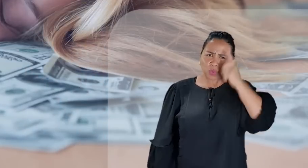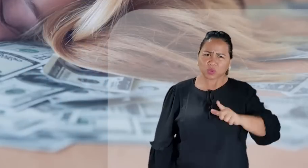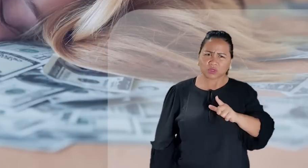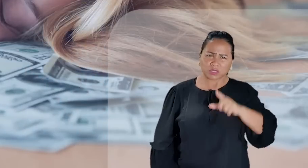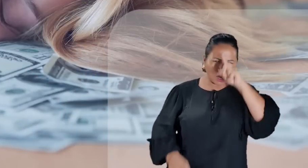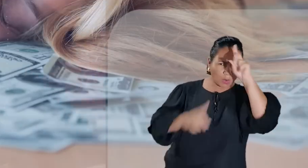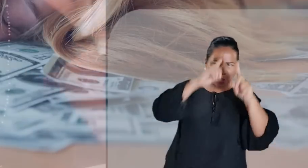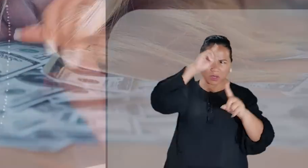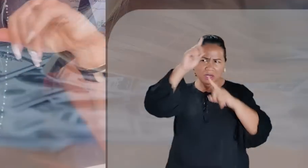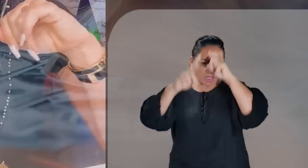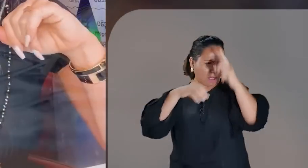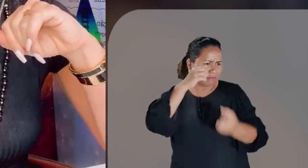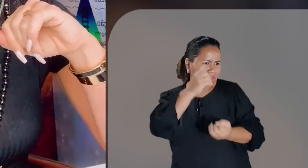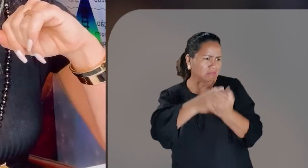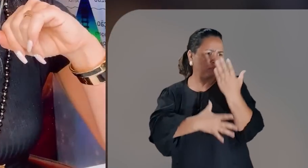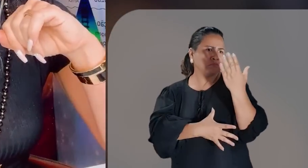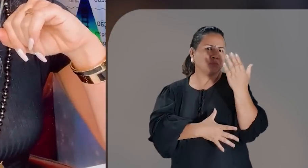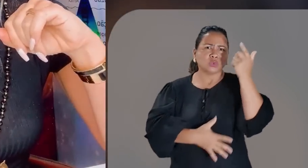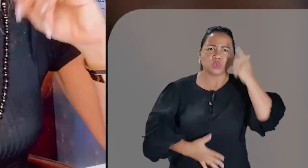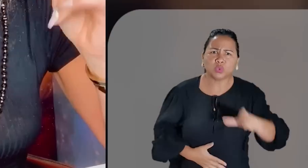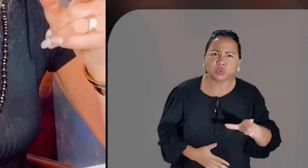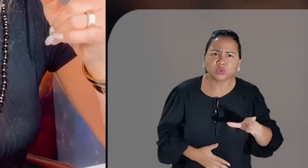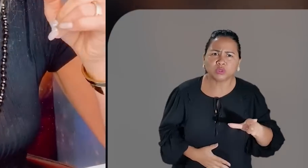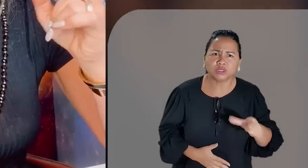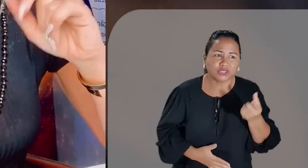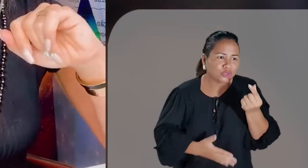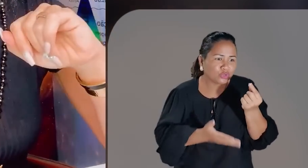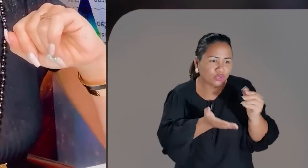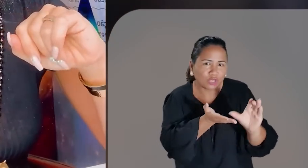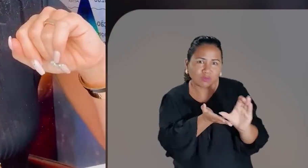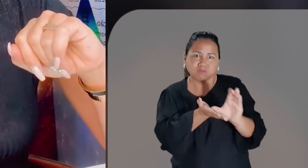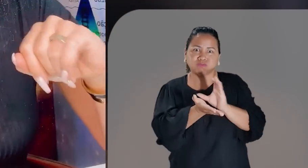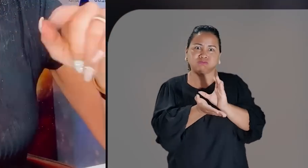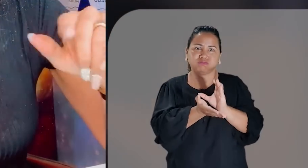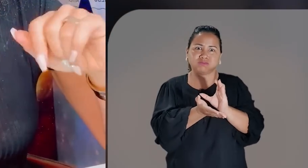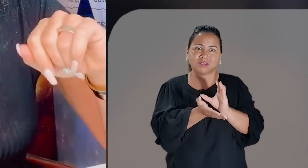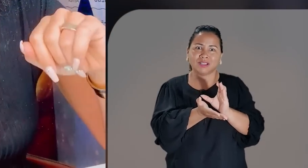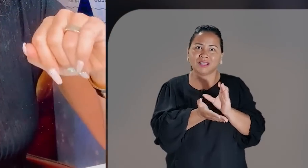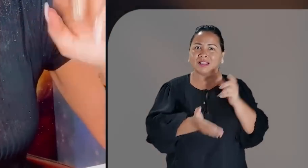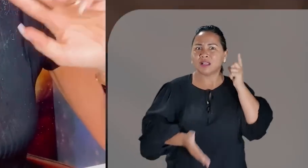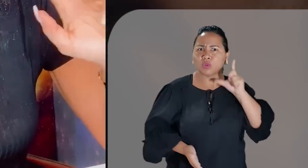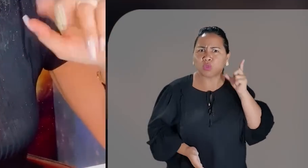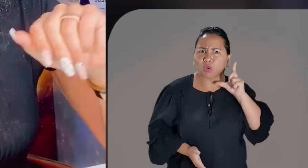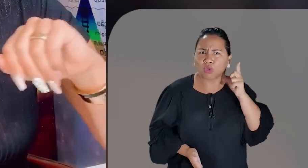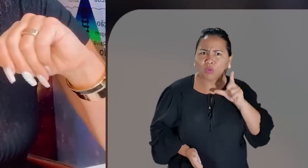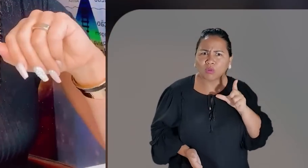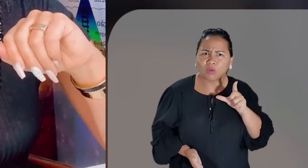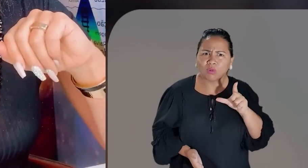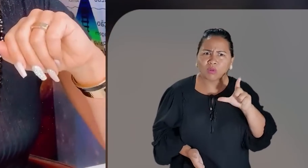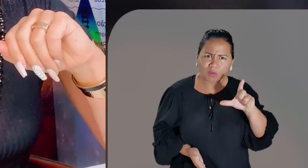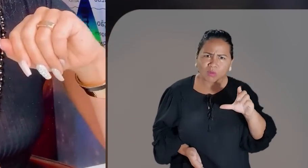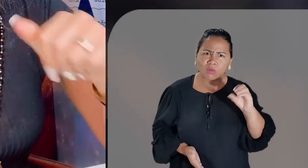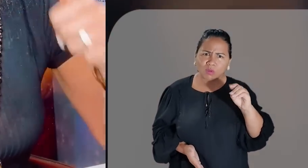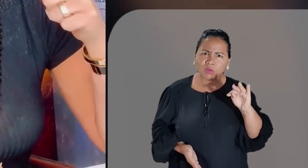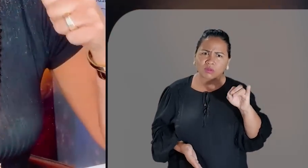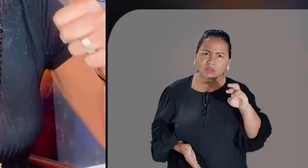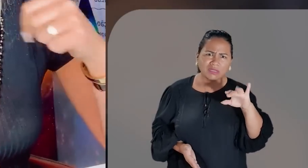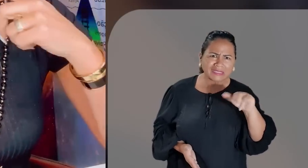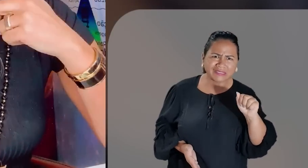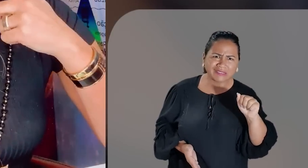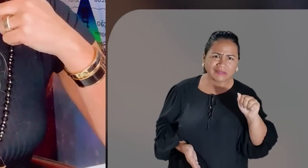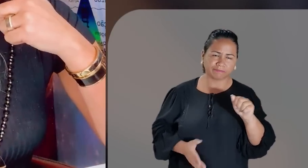Não, em nenhuma das hipóteses. Meu aluno é capaz que sim. Tenho certeza que sim. É ou não?